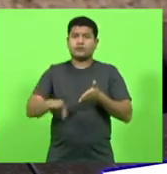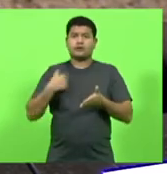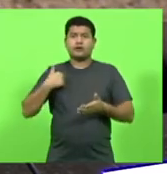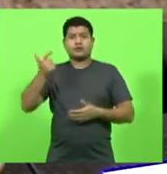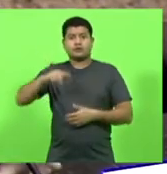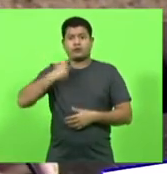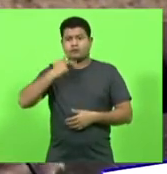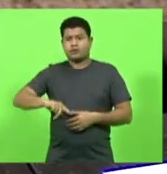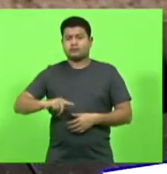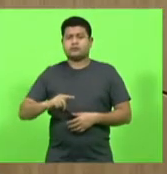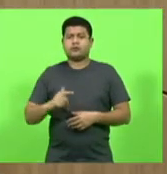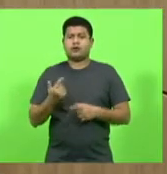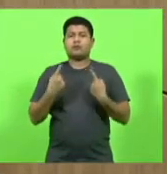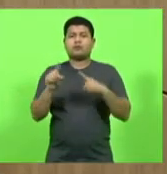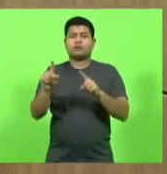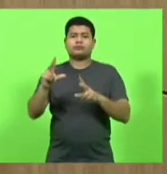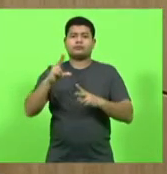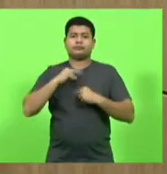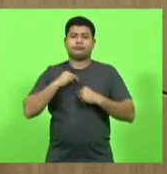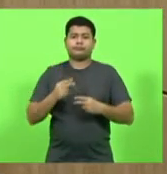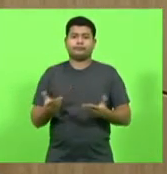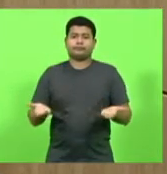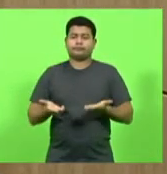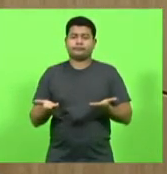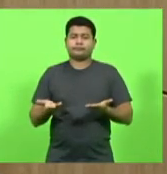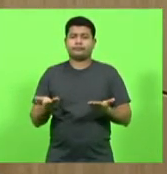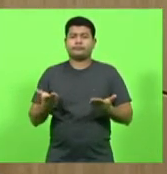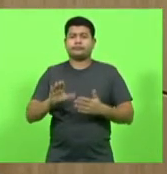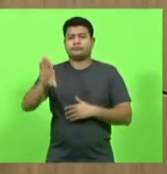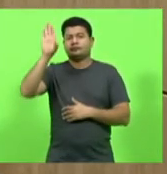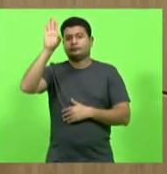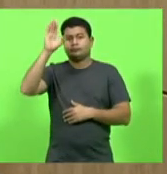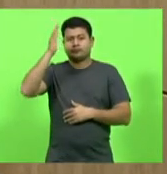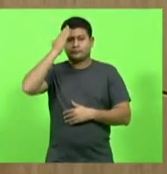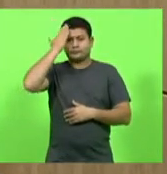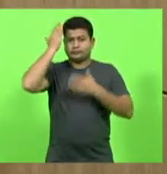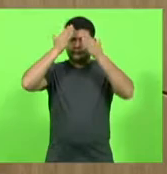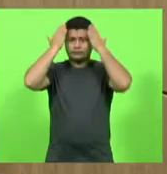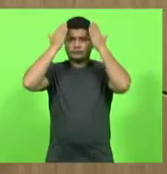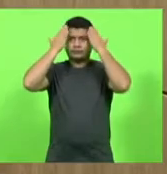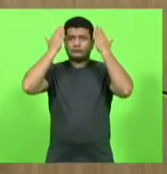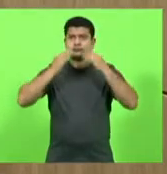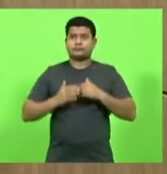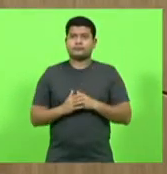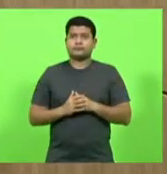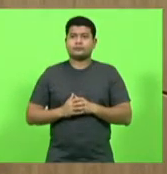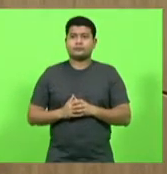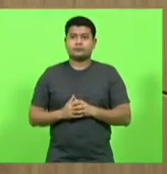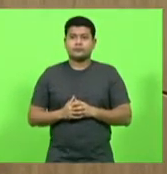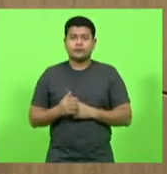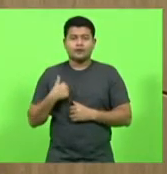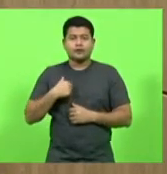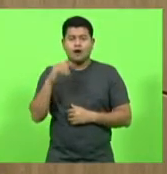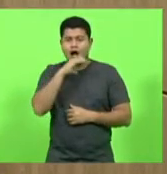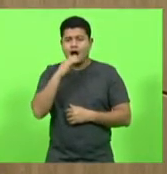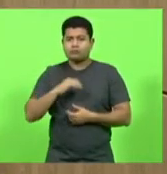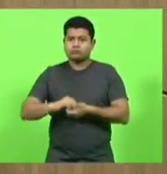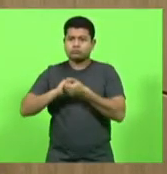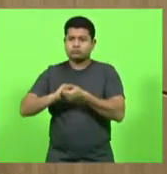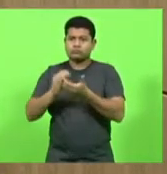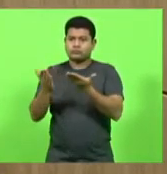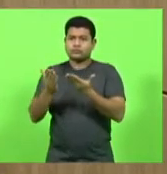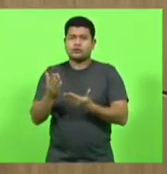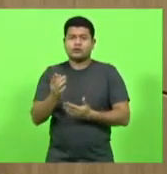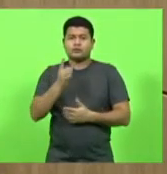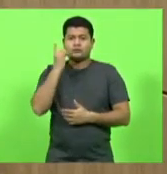mérito. Com a palavra o deputado José Milton Schaefer. Presidente, de maneira bem breve, cumprimentá-lo, cumprimentar